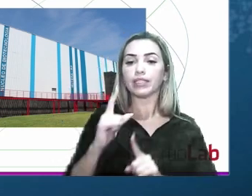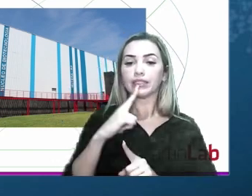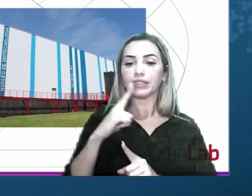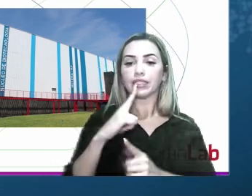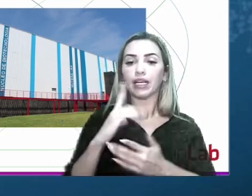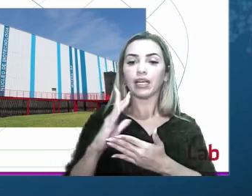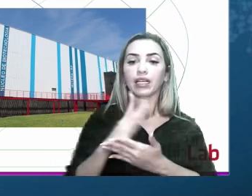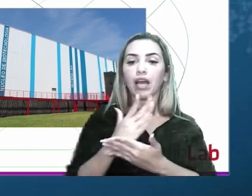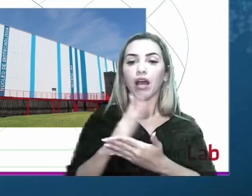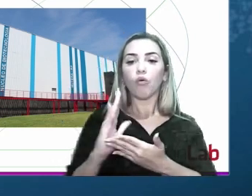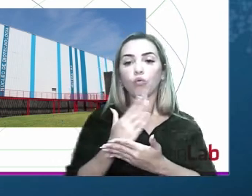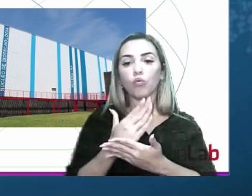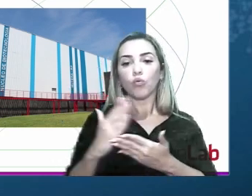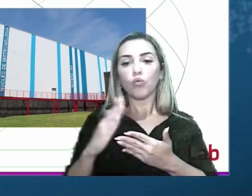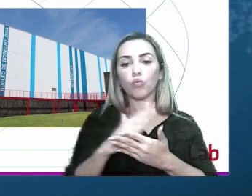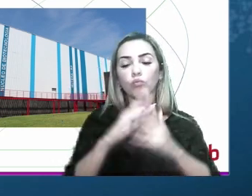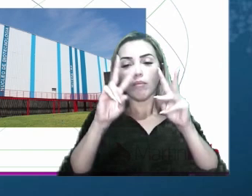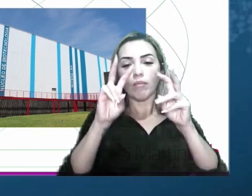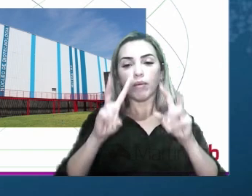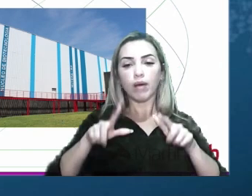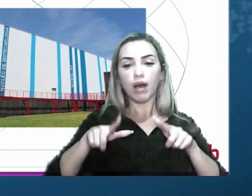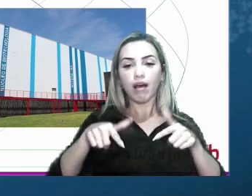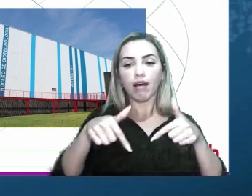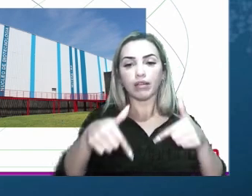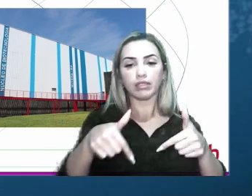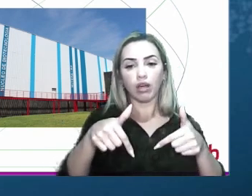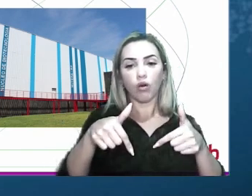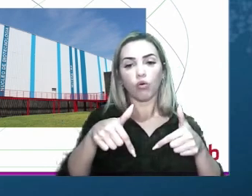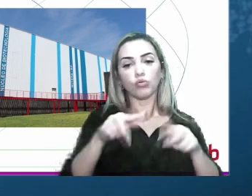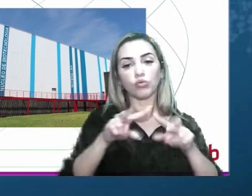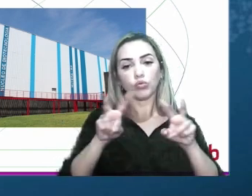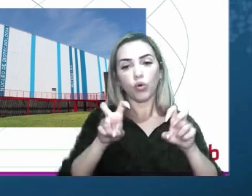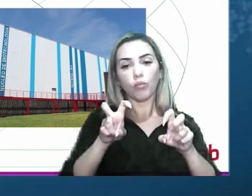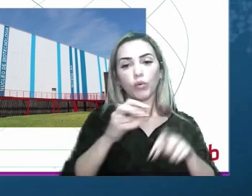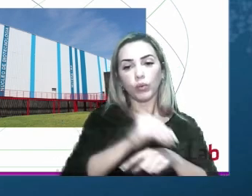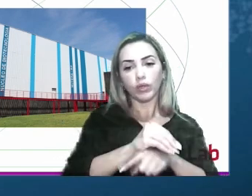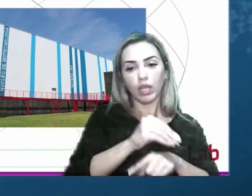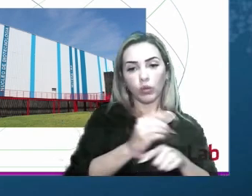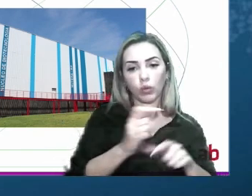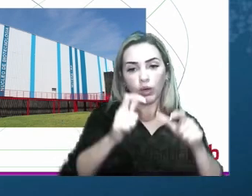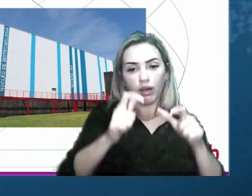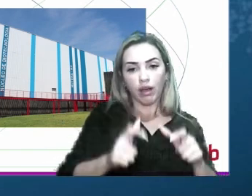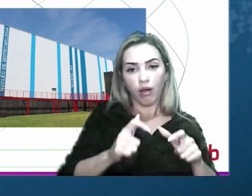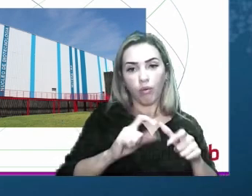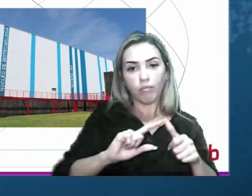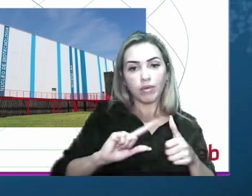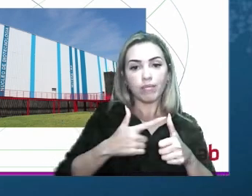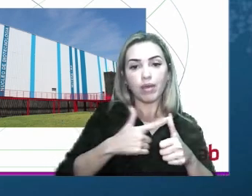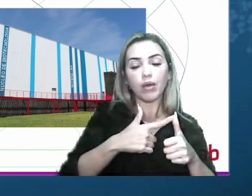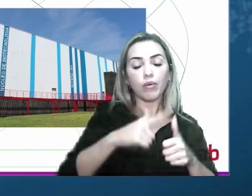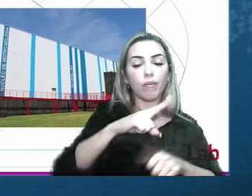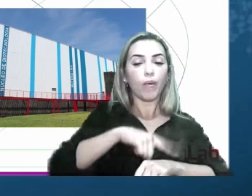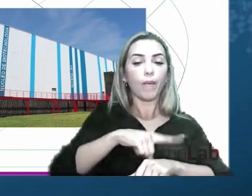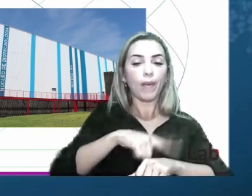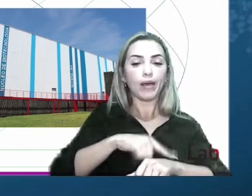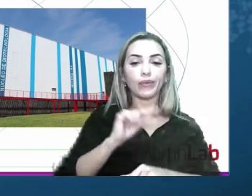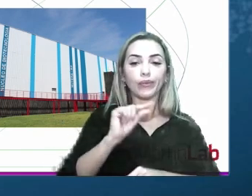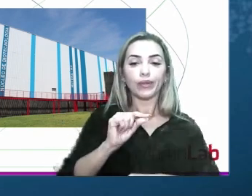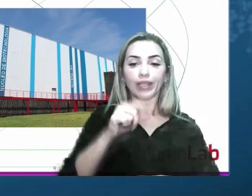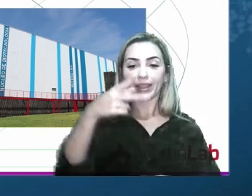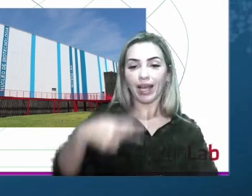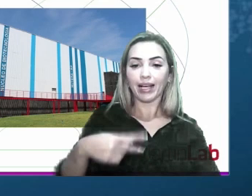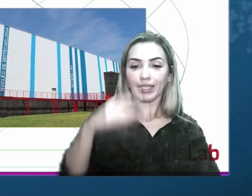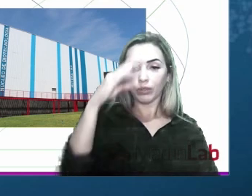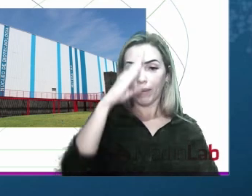alguns iniciativas de ponto de cuidado locais, e o primeiro momento disso no